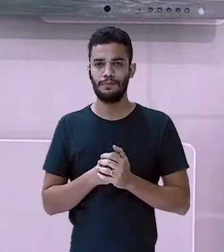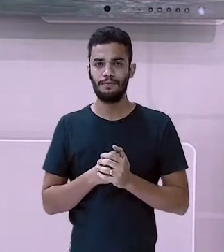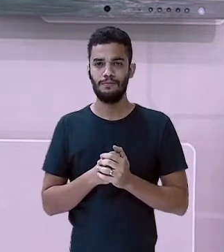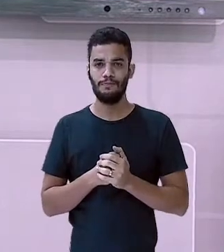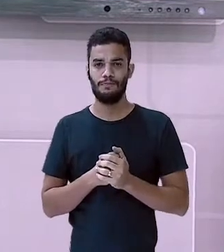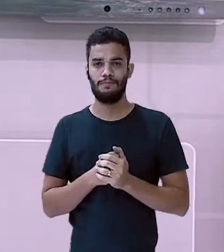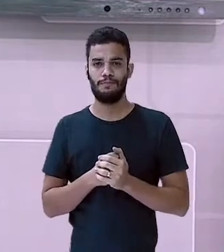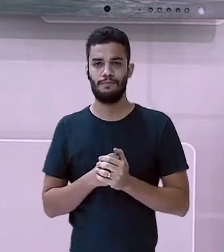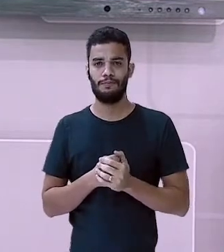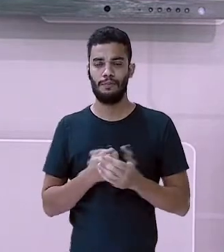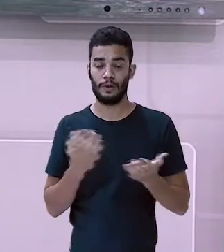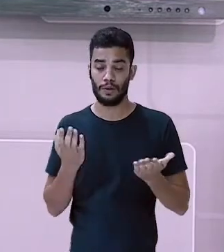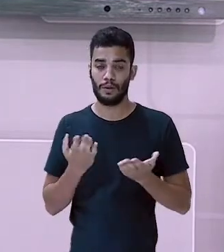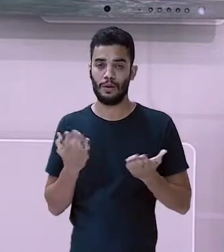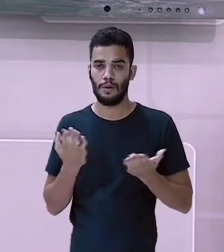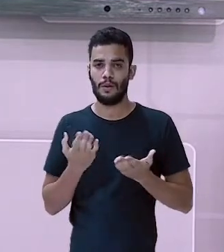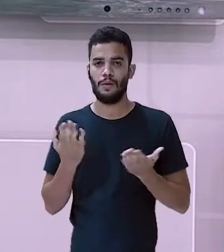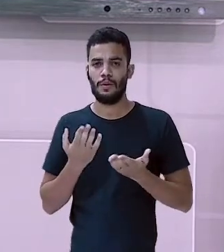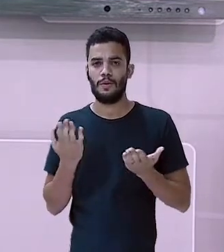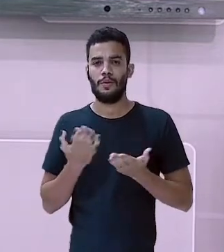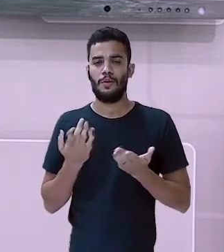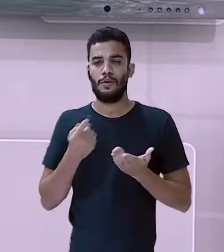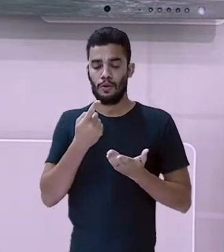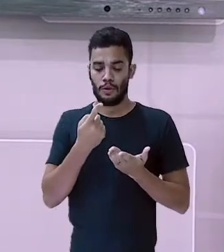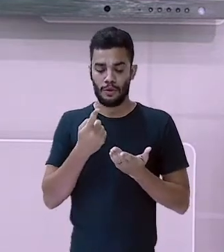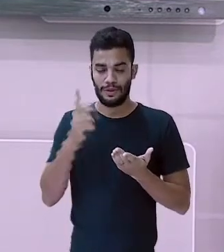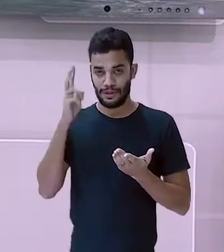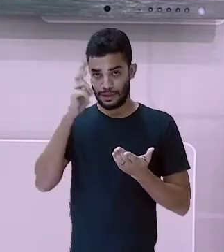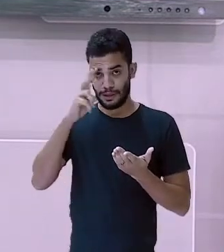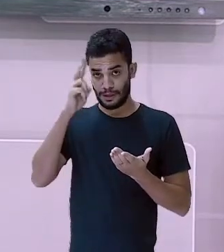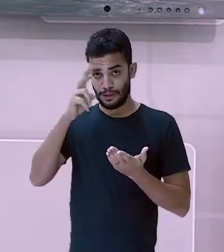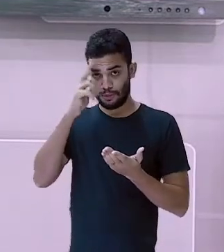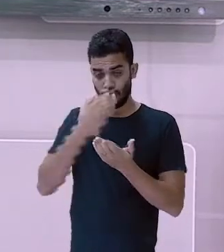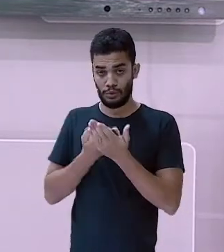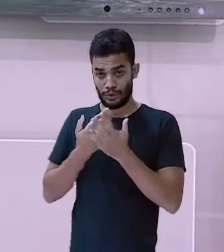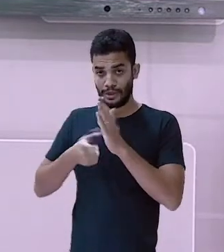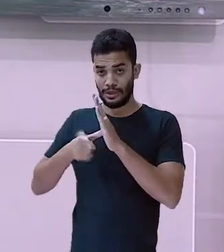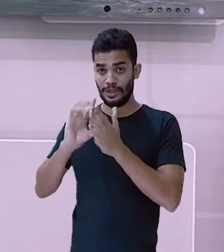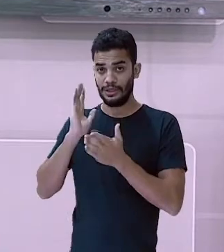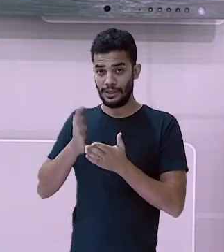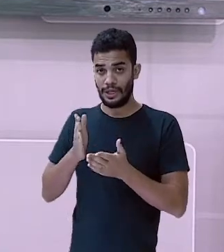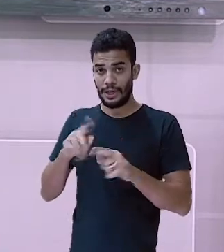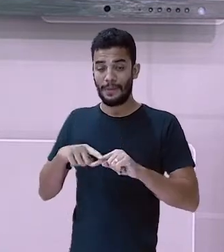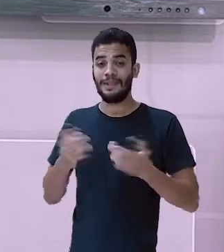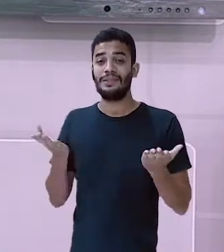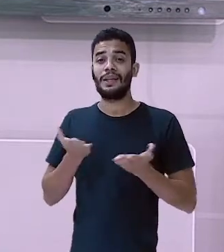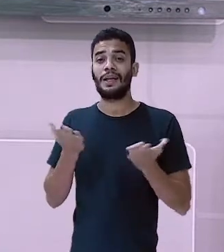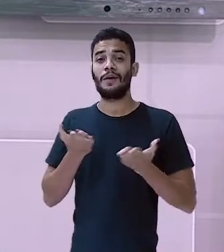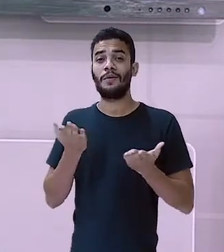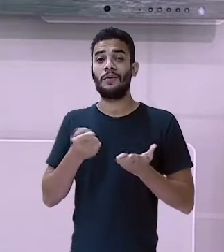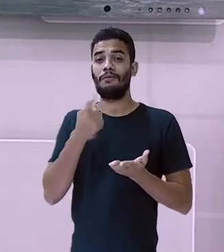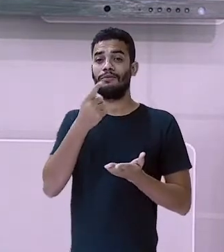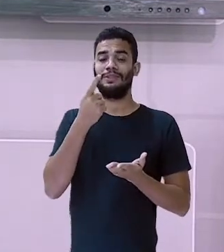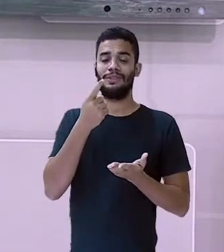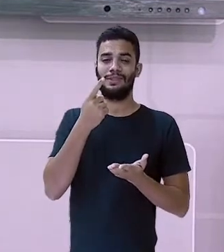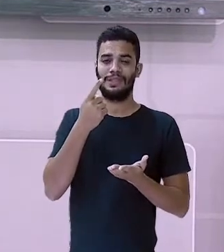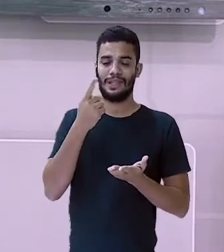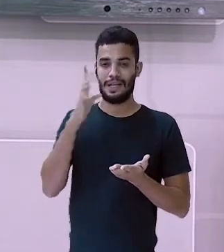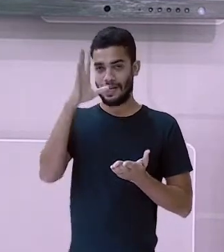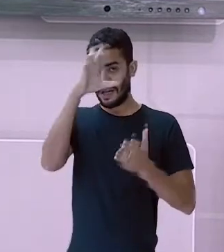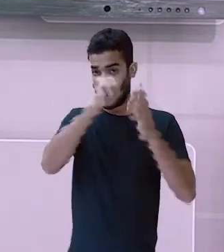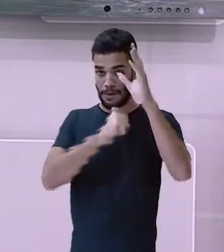dessa recordação, que a gente acabou de fazer, você já é capaz, já deve estar pensando aí